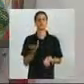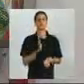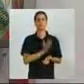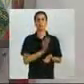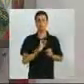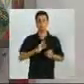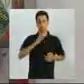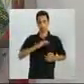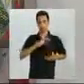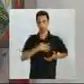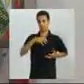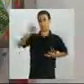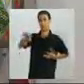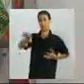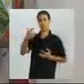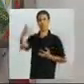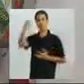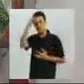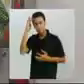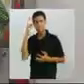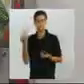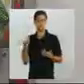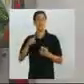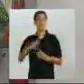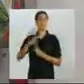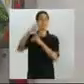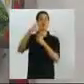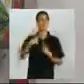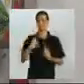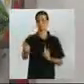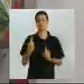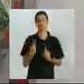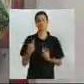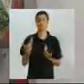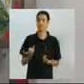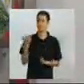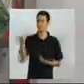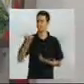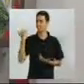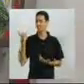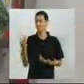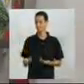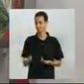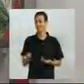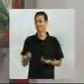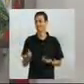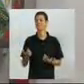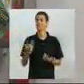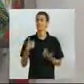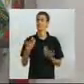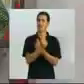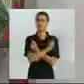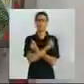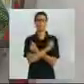em um transplante, ou o helicóptero, quando o helicóptero também está fazendo esse atendimento, então é de suma importância, eu quero deixar aqui o meu